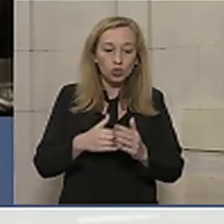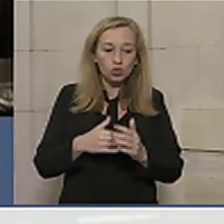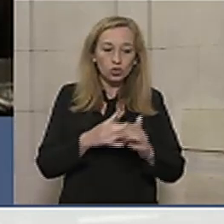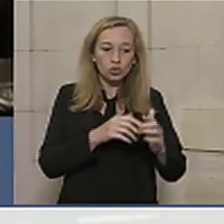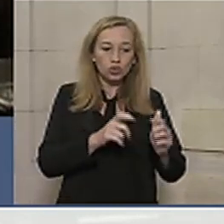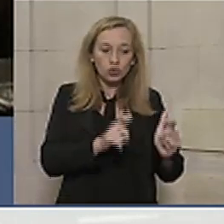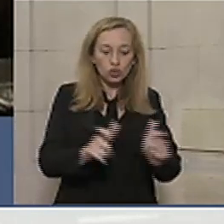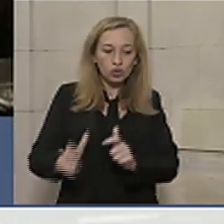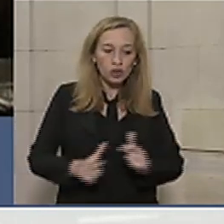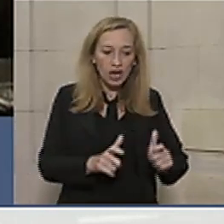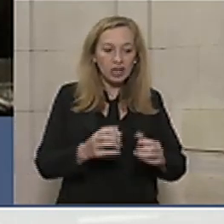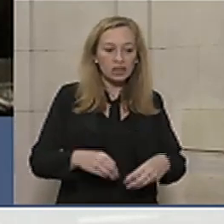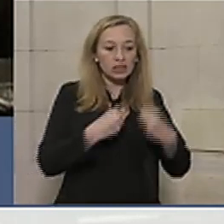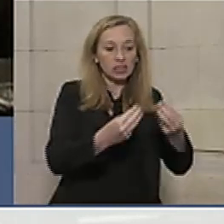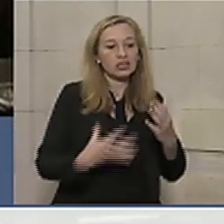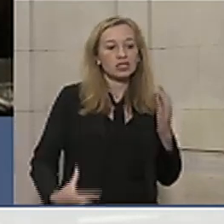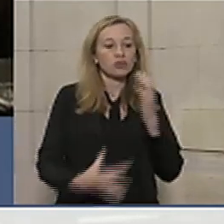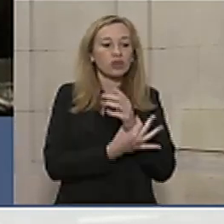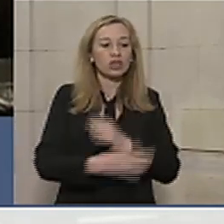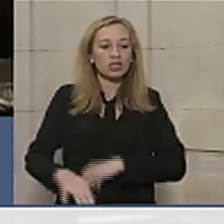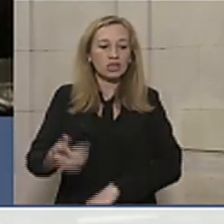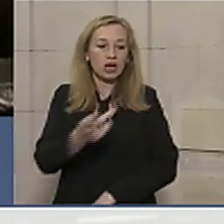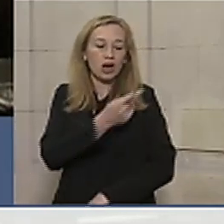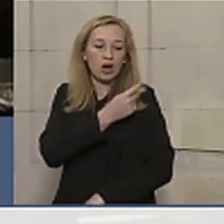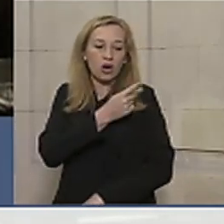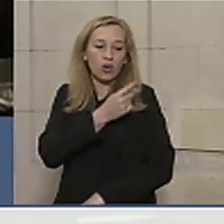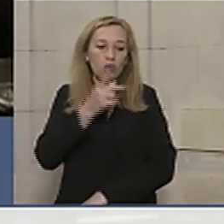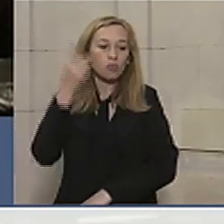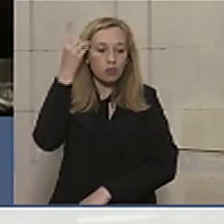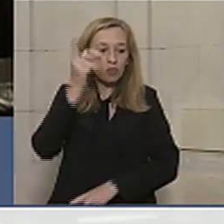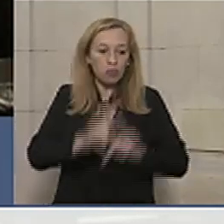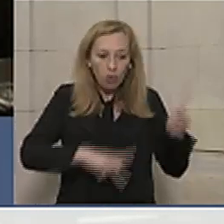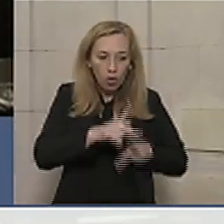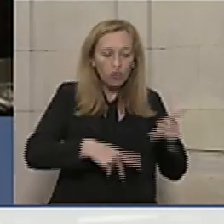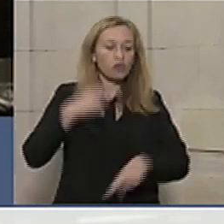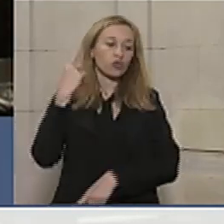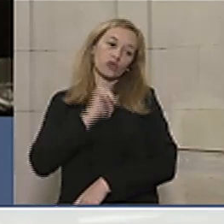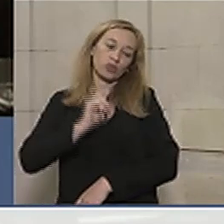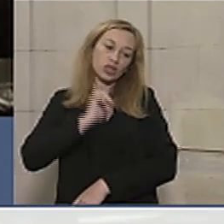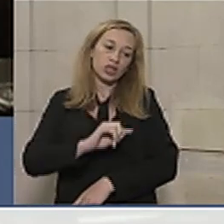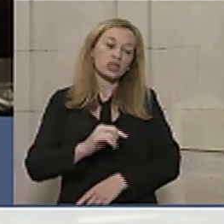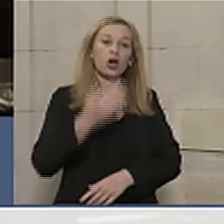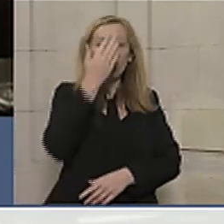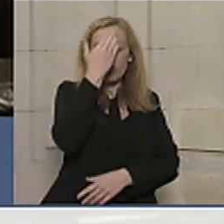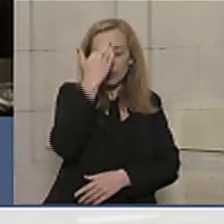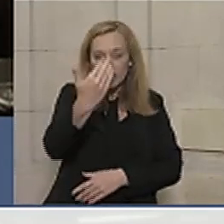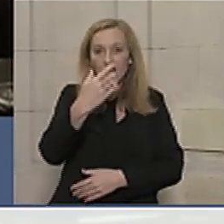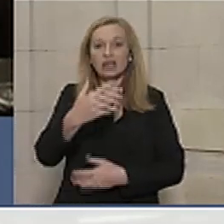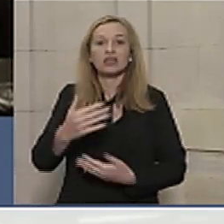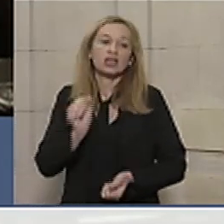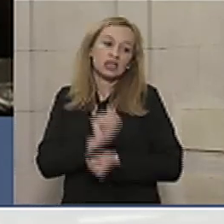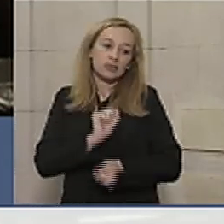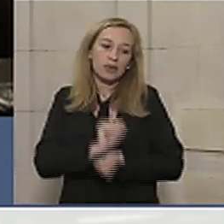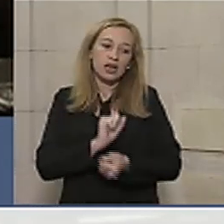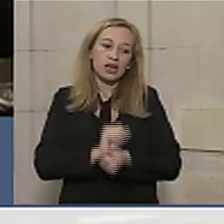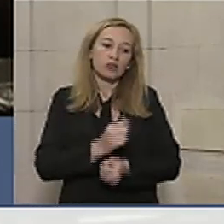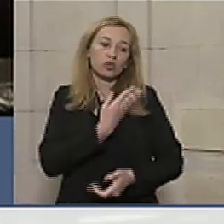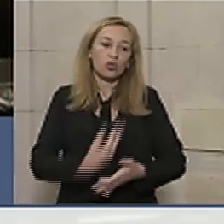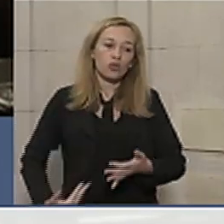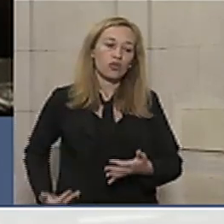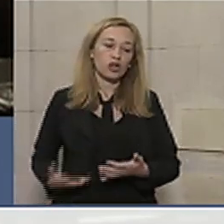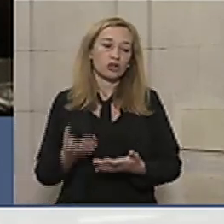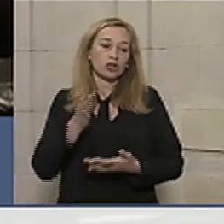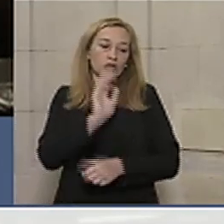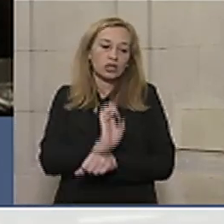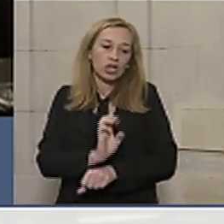segurança ao povo fluminense. Presidente, muito obrigado pela oportunidade, esperando ser atendido pelo governo do Estado num assunto tão importante para